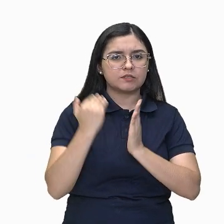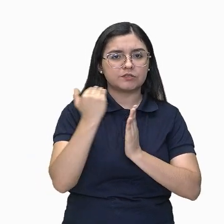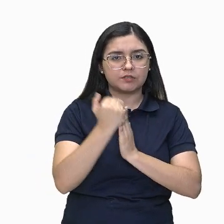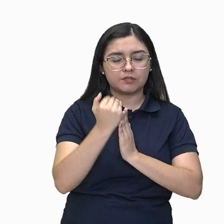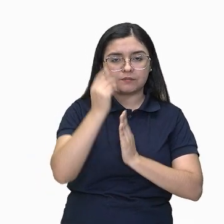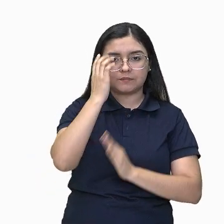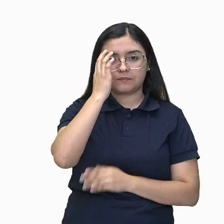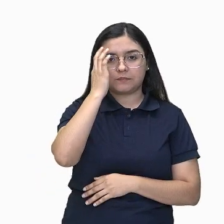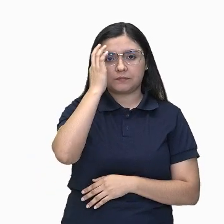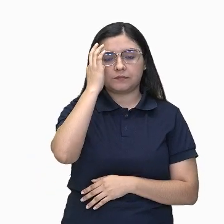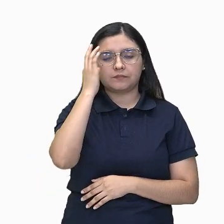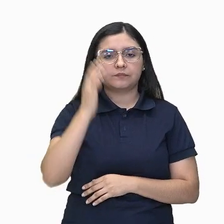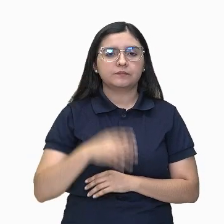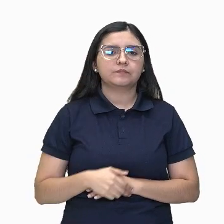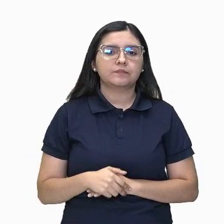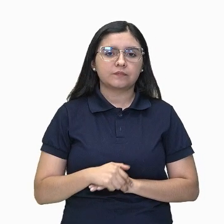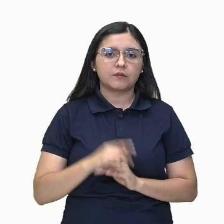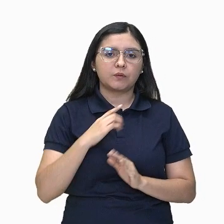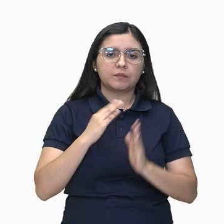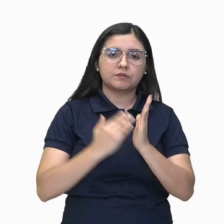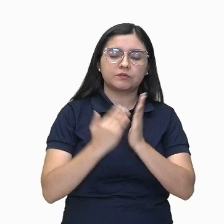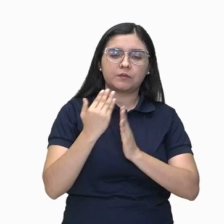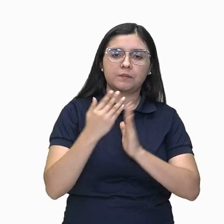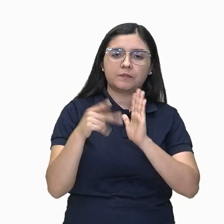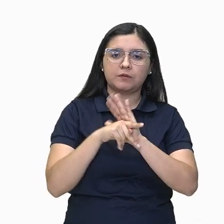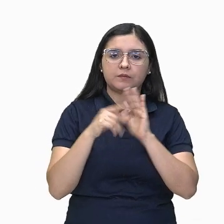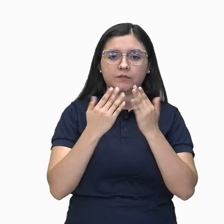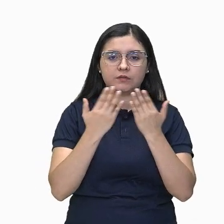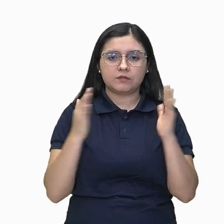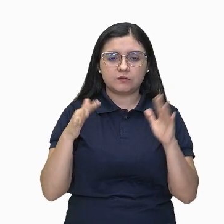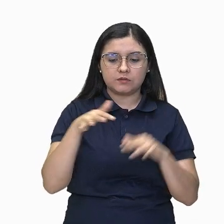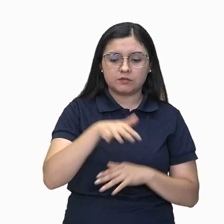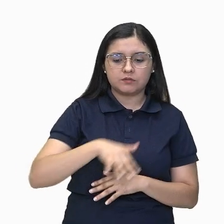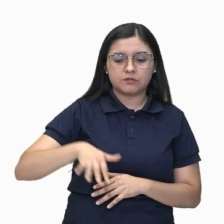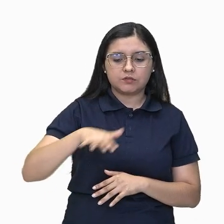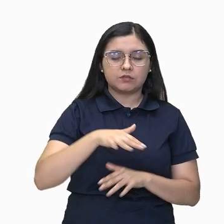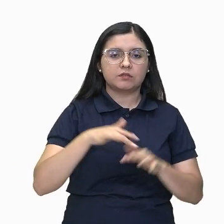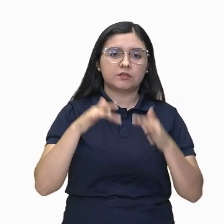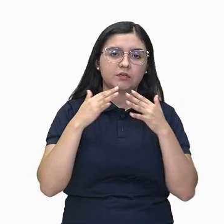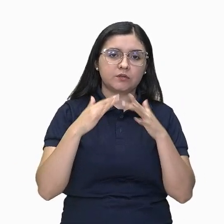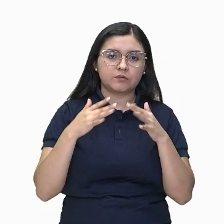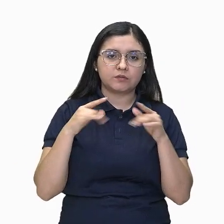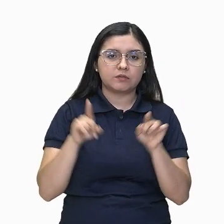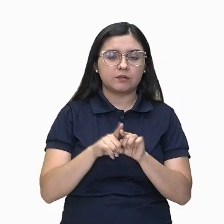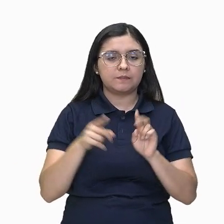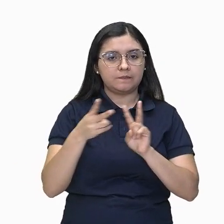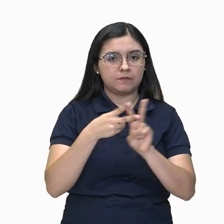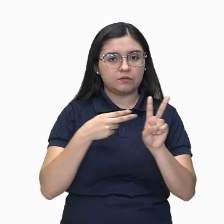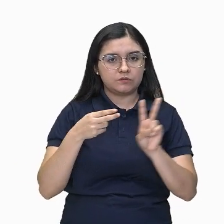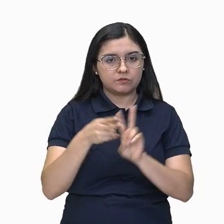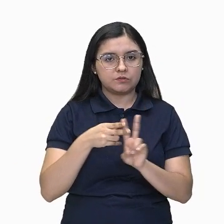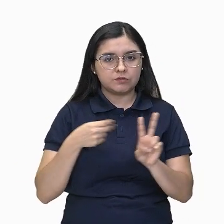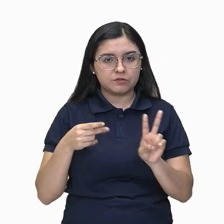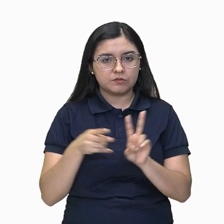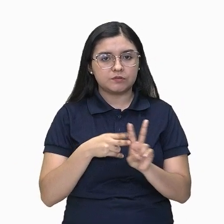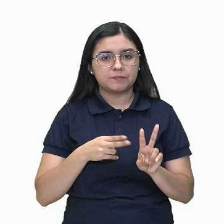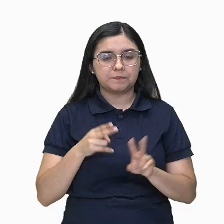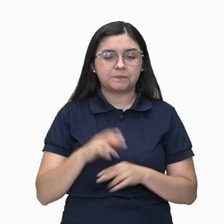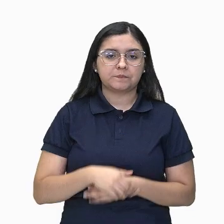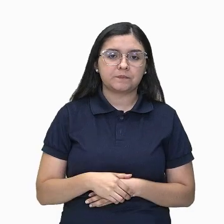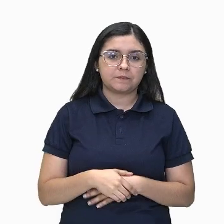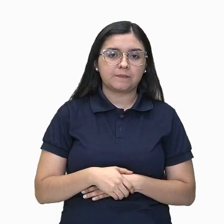nacionalismo exagerado, com uma exaltação da natureza, dos espaços, né, naturais, do indígena. A figura do indígena é